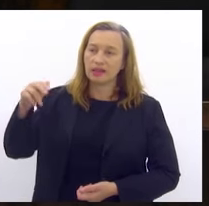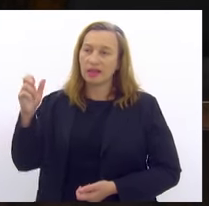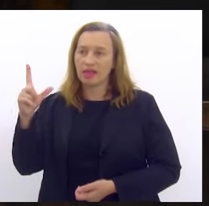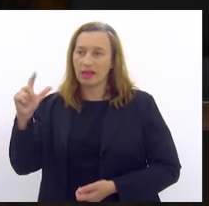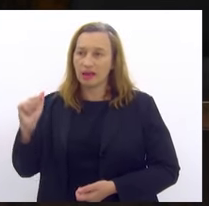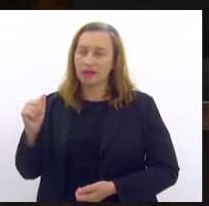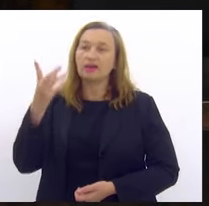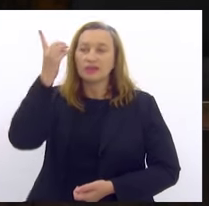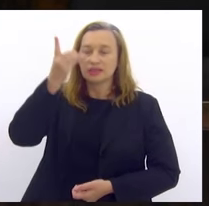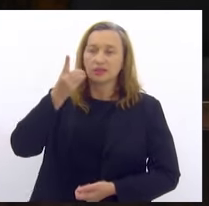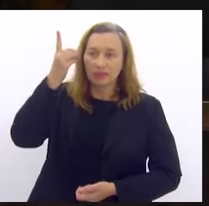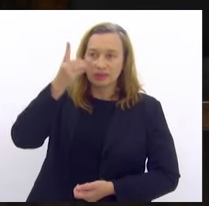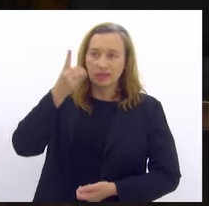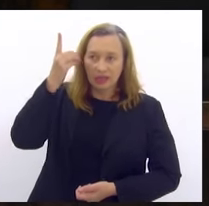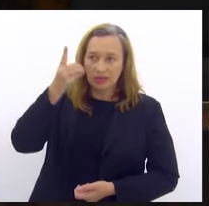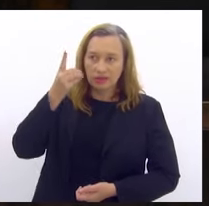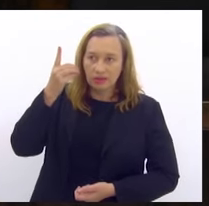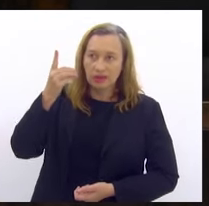Deputado Márcio Gualberto.